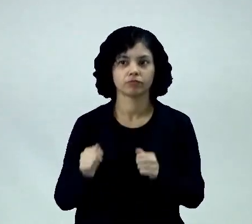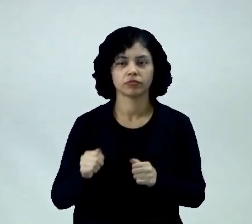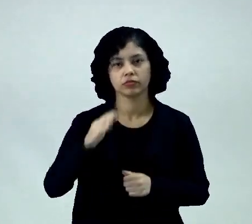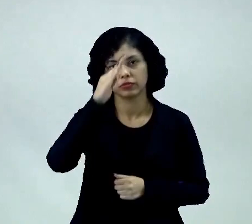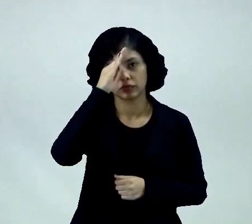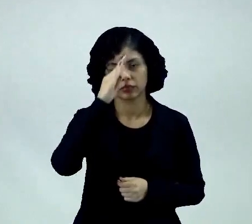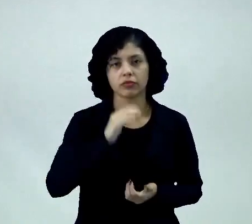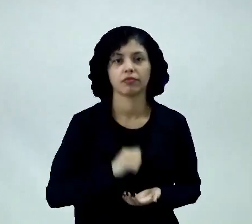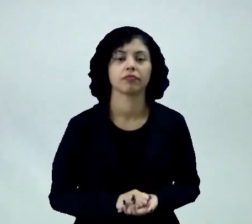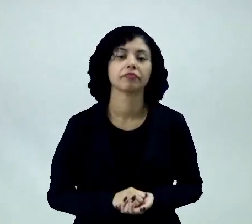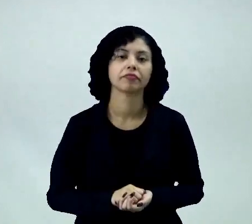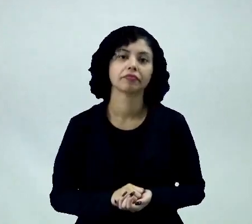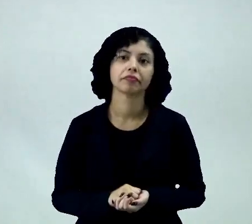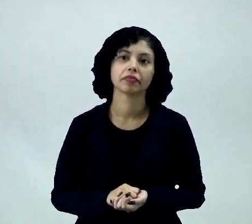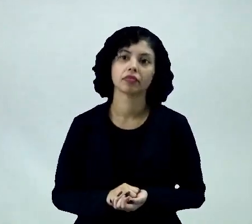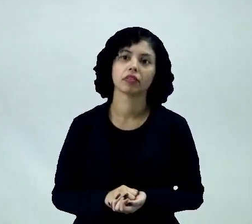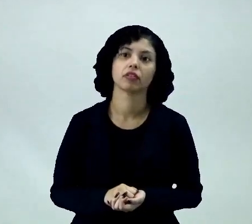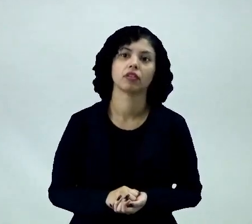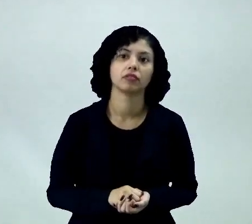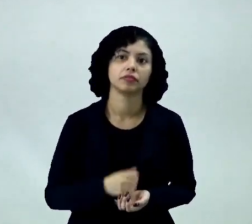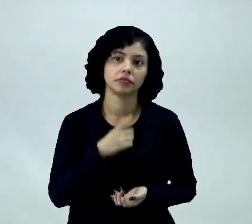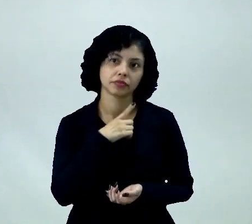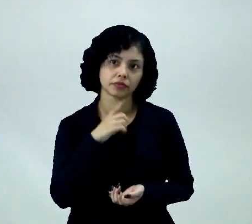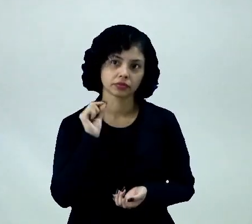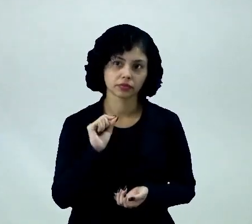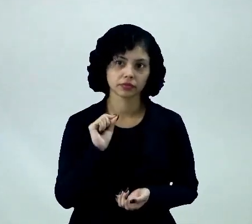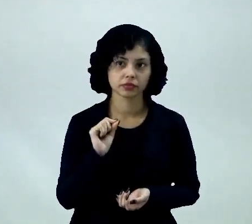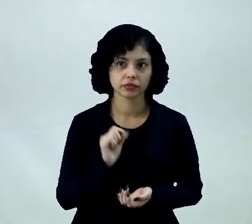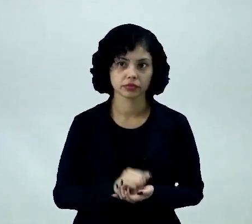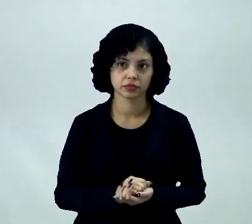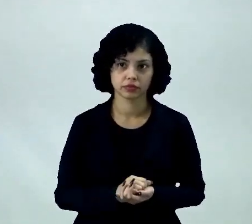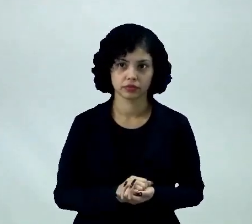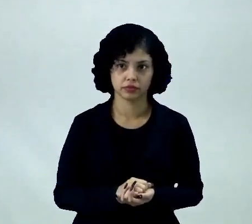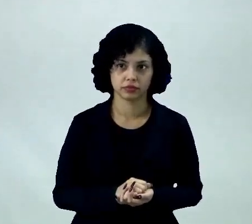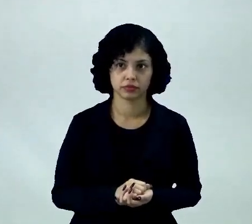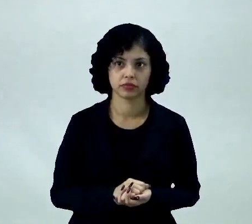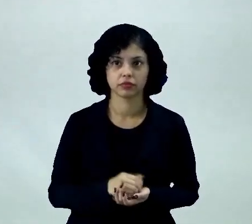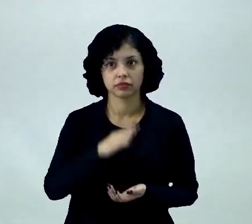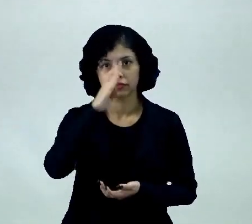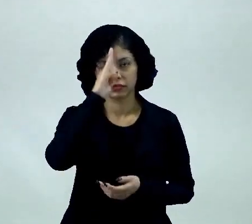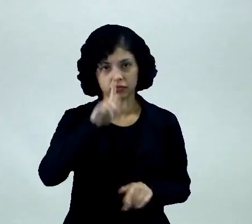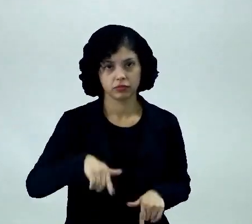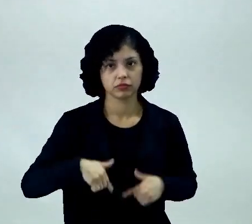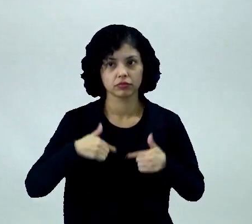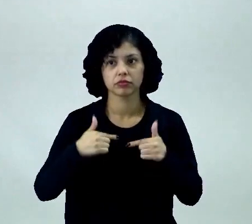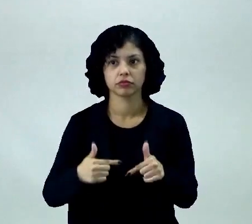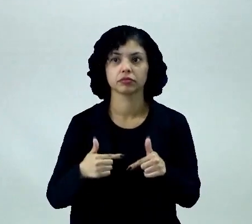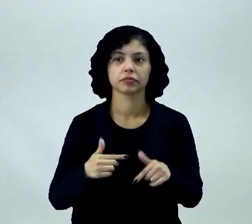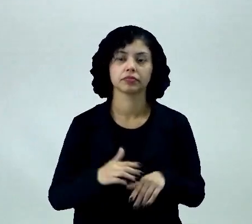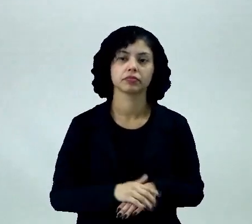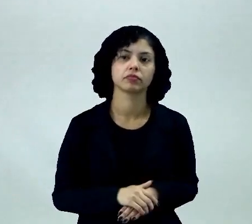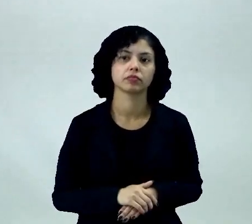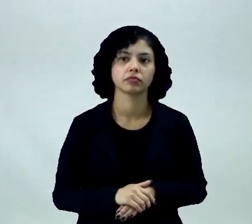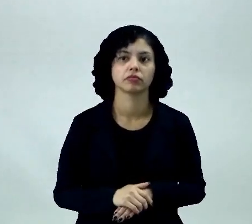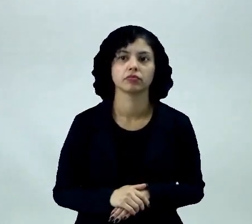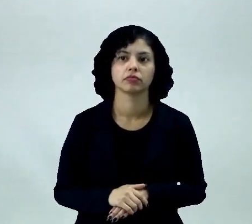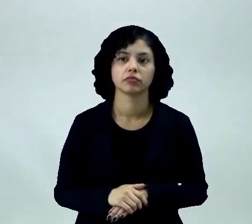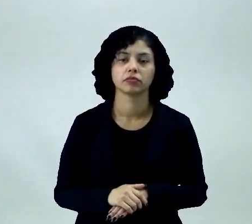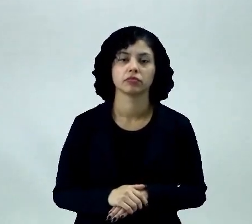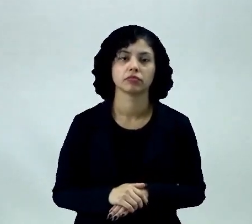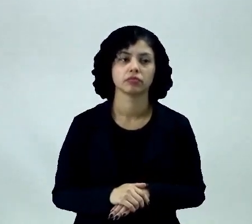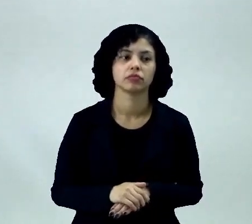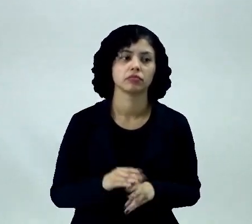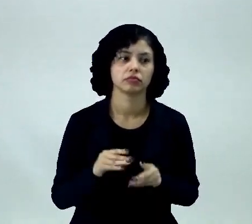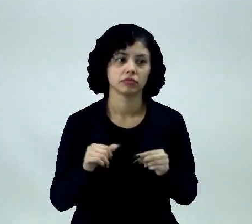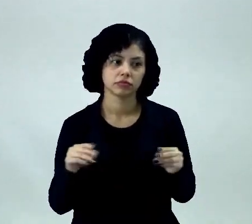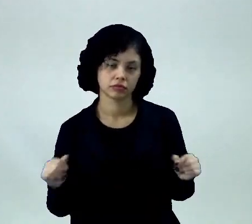exército nazista, né, e ele vai puxando, né, essa batalha é muito famosa, né, porque ele vai usando a tática da